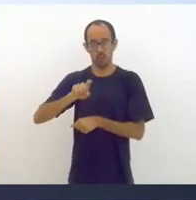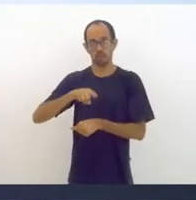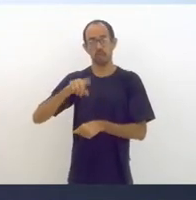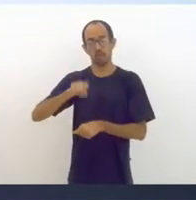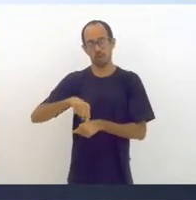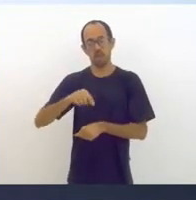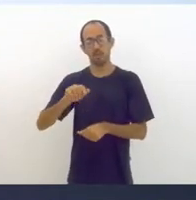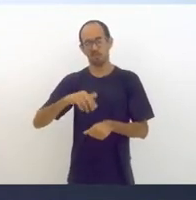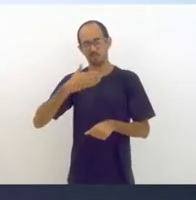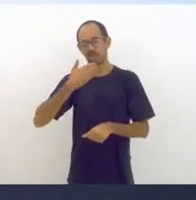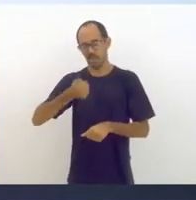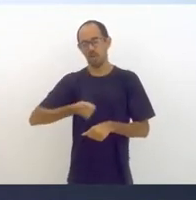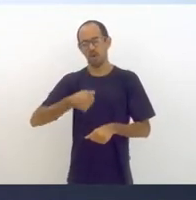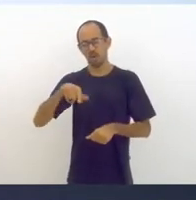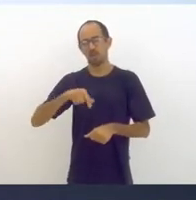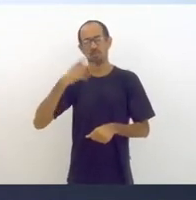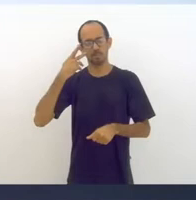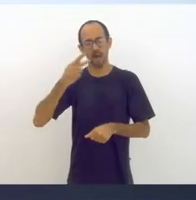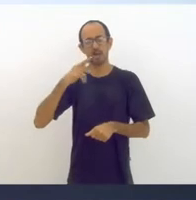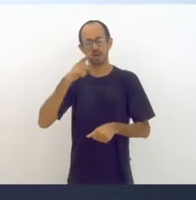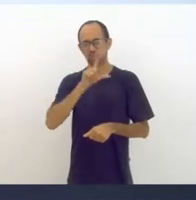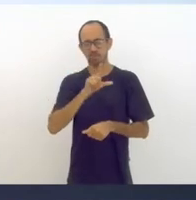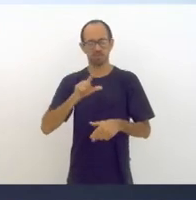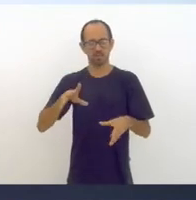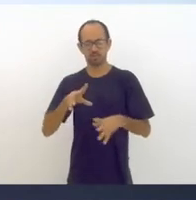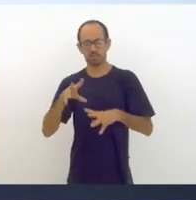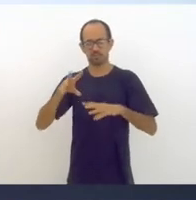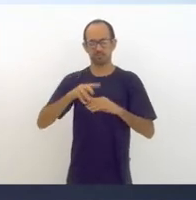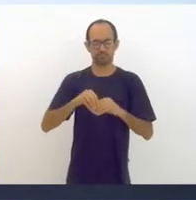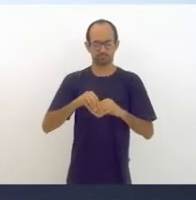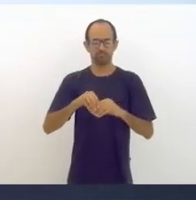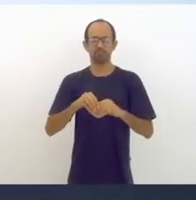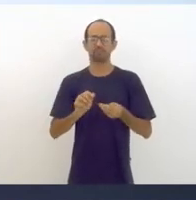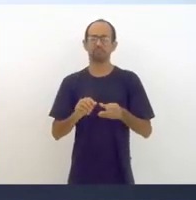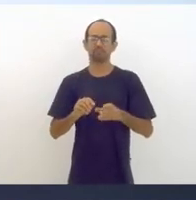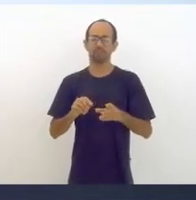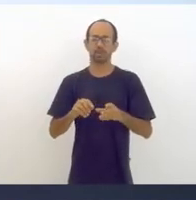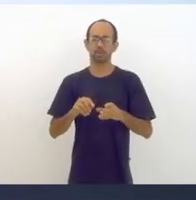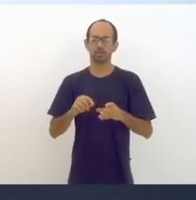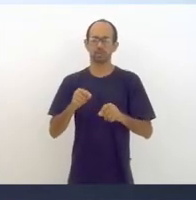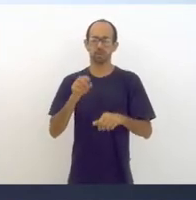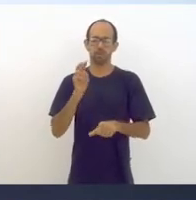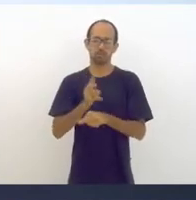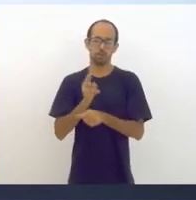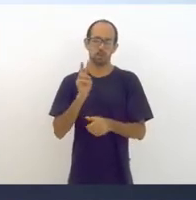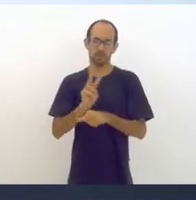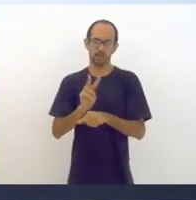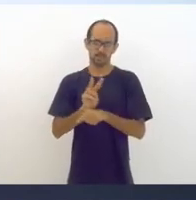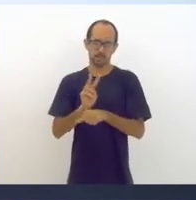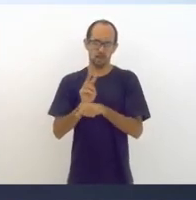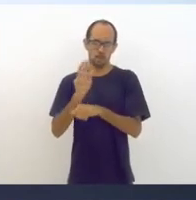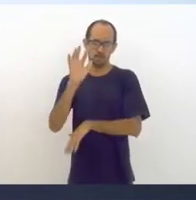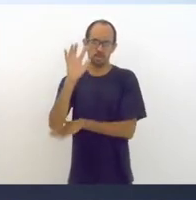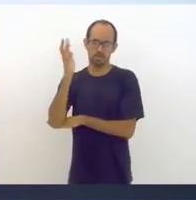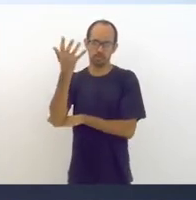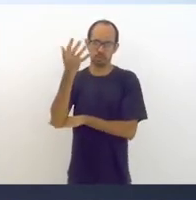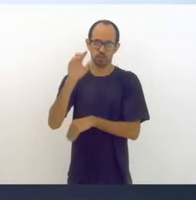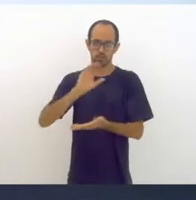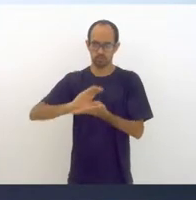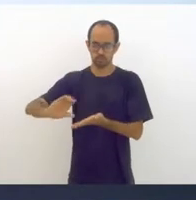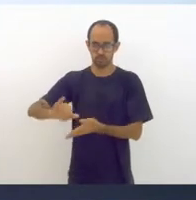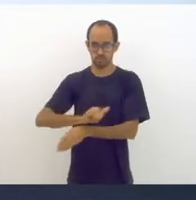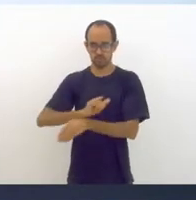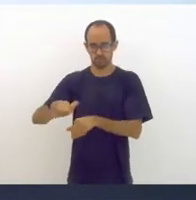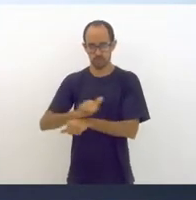adequado para congregar as iniciativas de conservação e proteção ao meio ambiente, de investimentos estratégicos